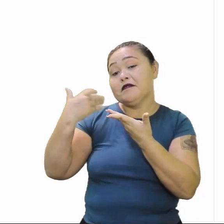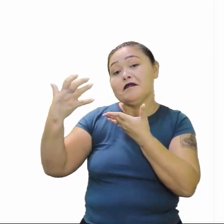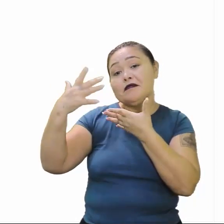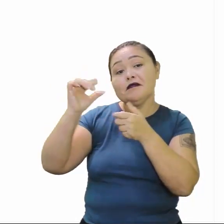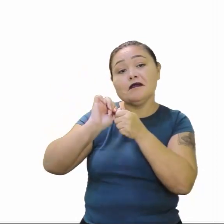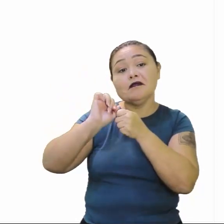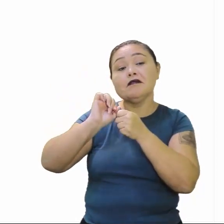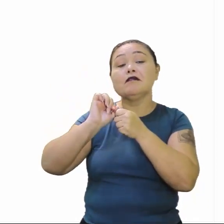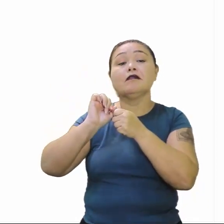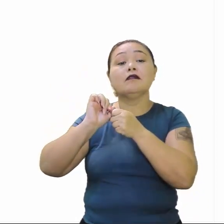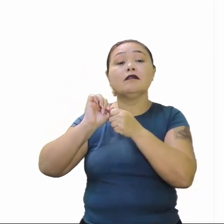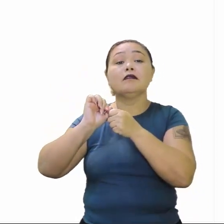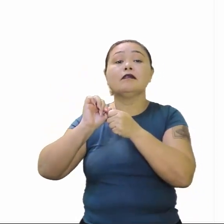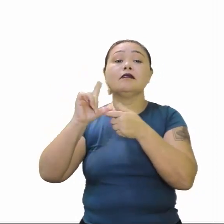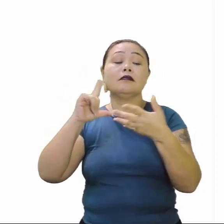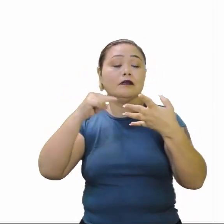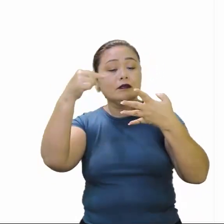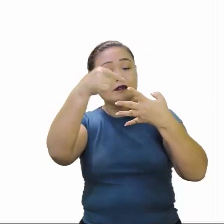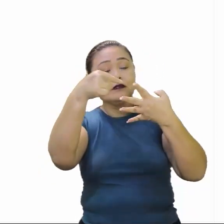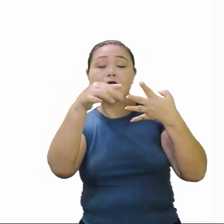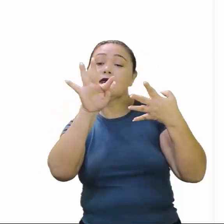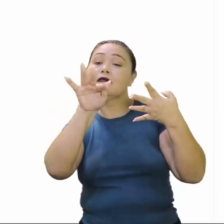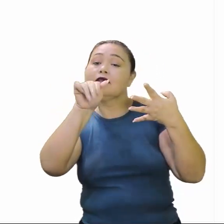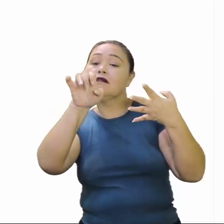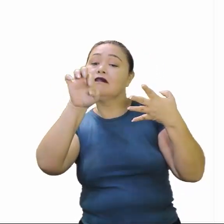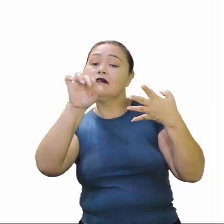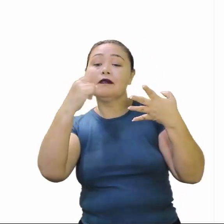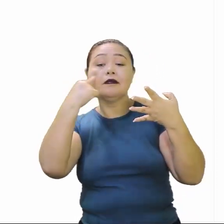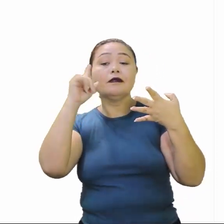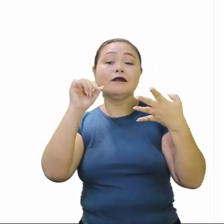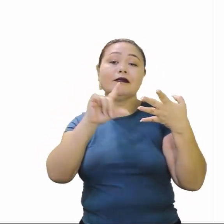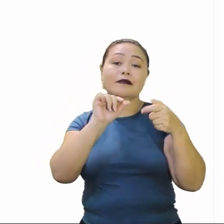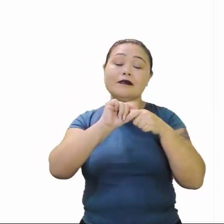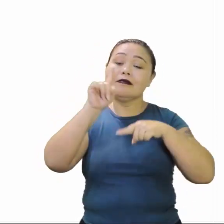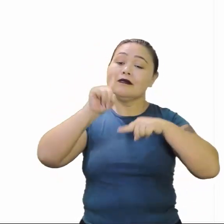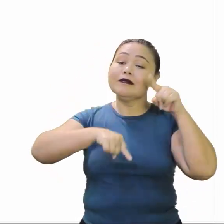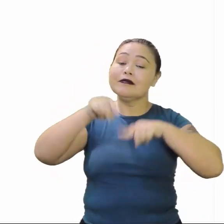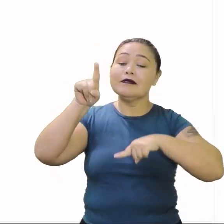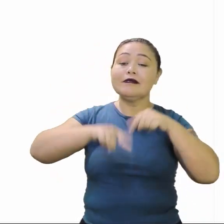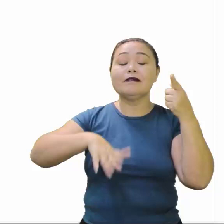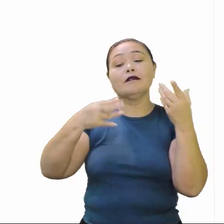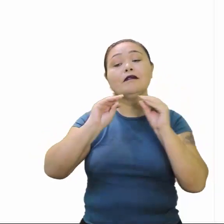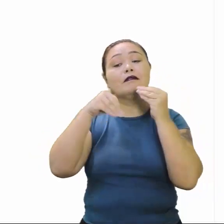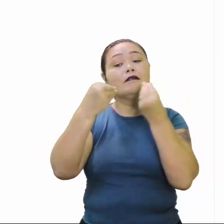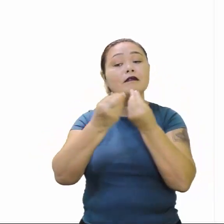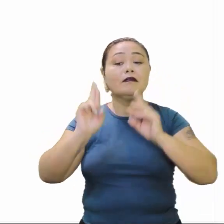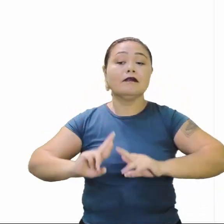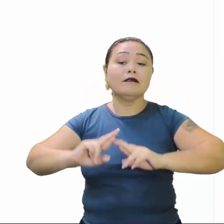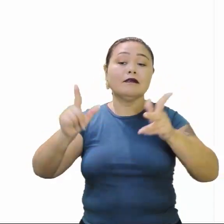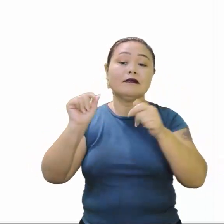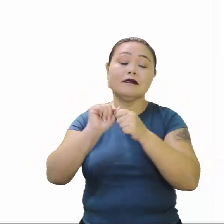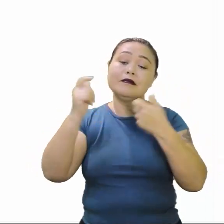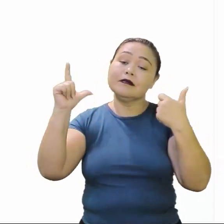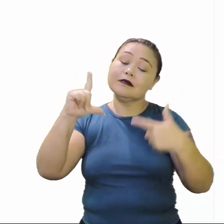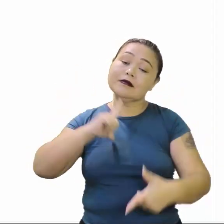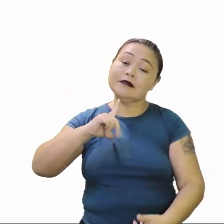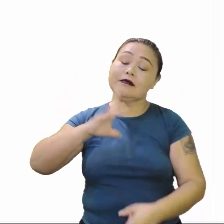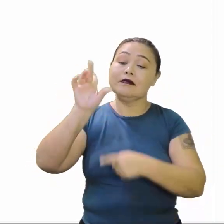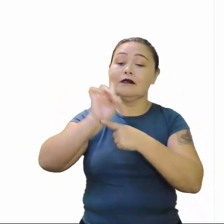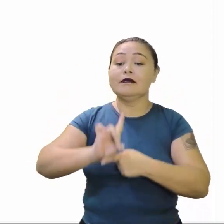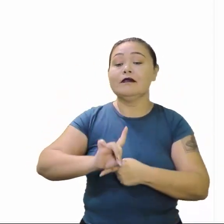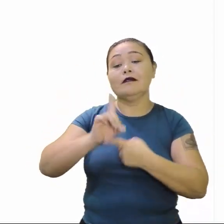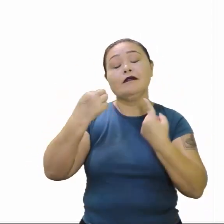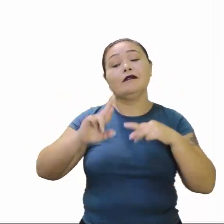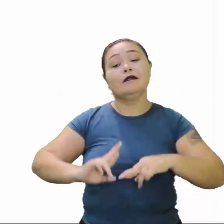densidade, nós vimos que, quanto ao tipo de material, substâncias diferentes possuem